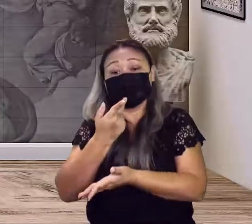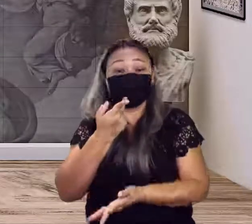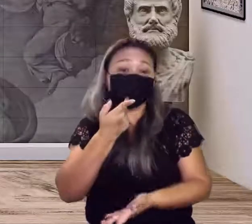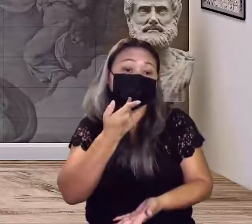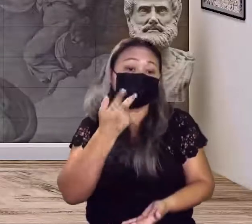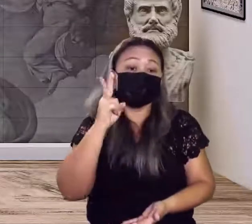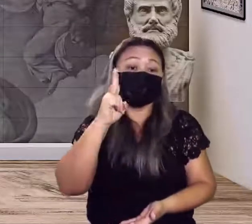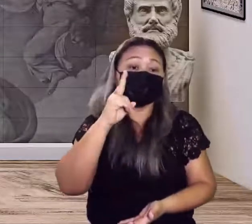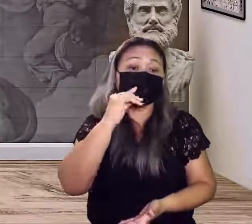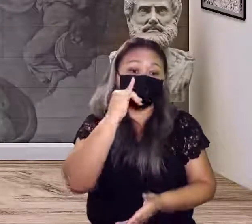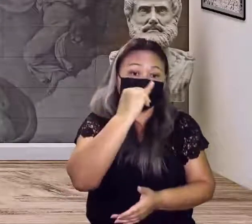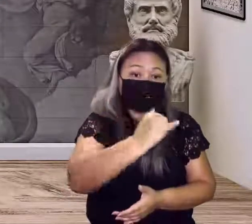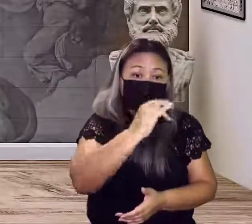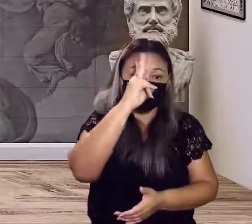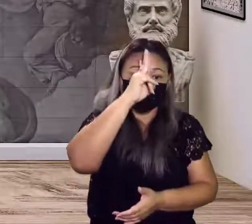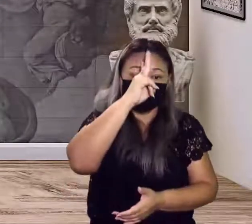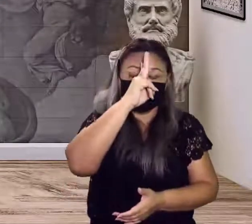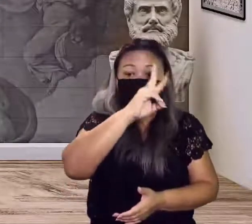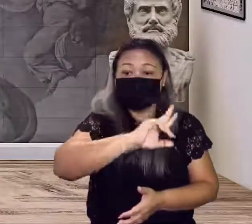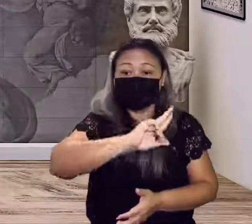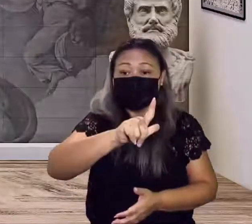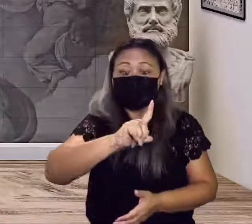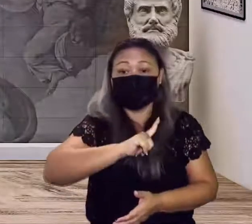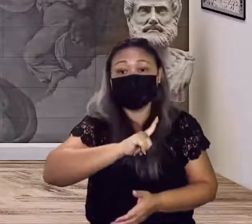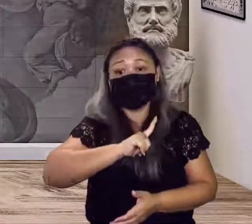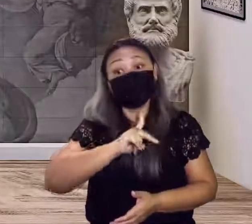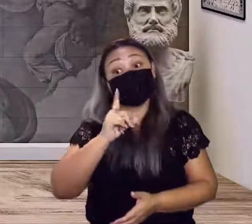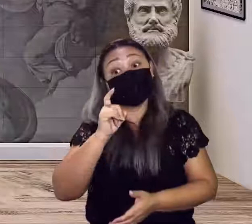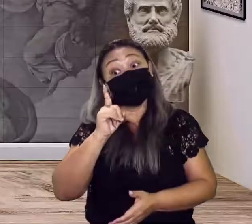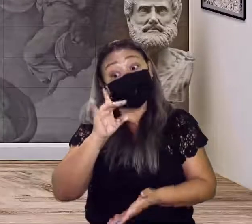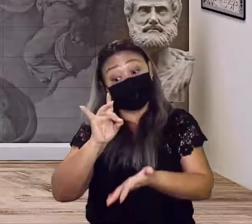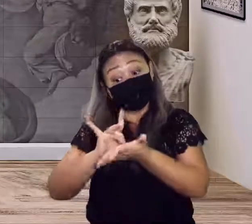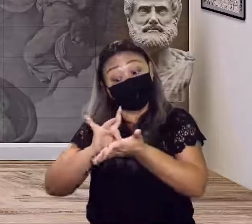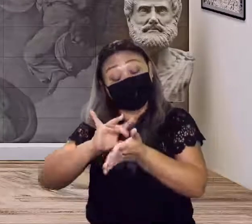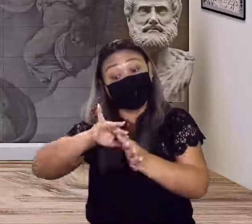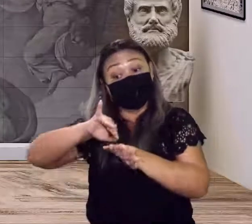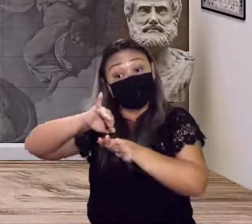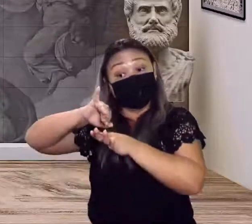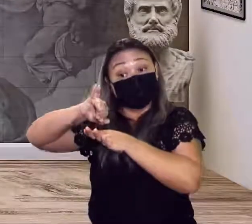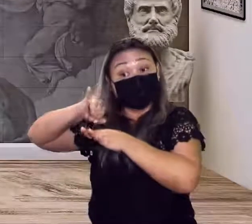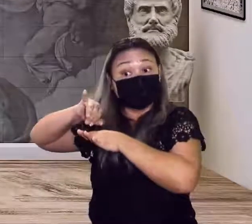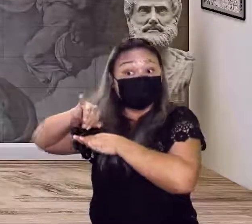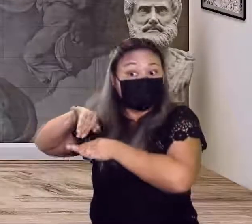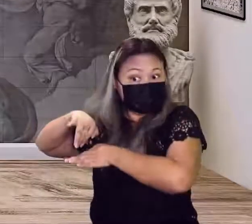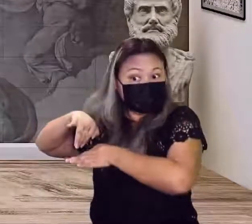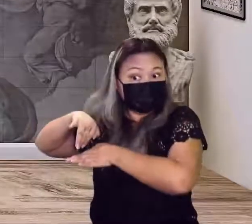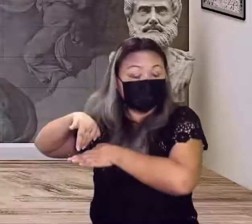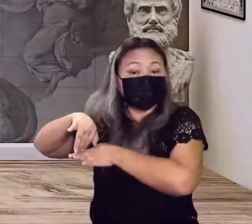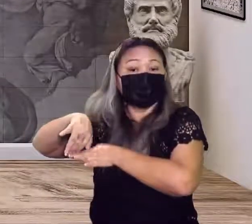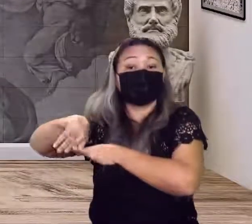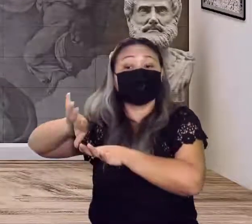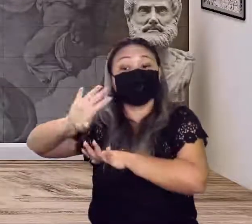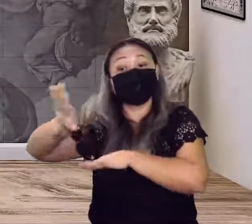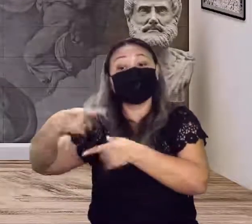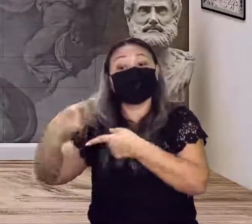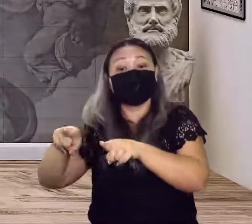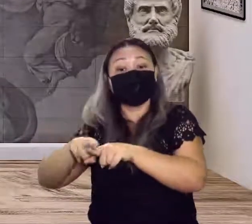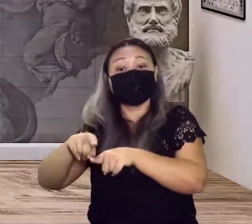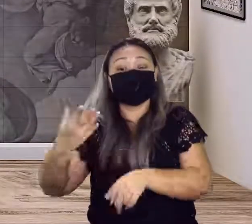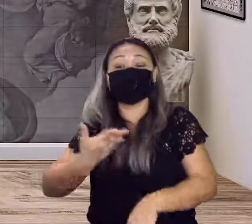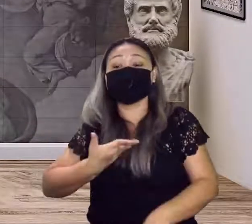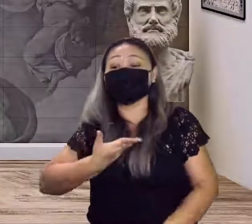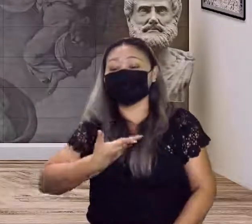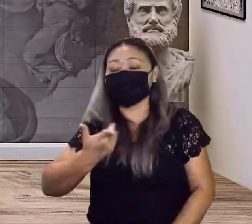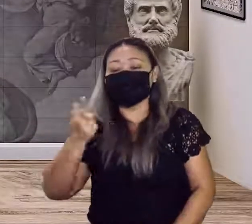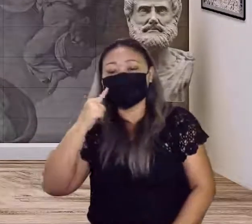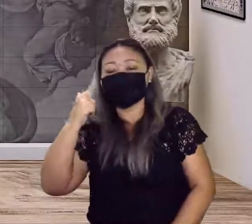história diferente. Aí eu deixo a verdade de lado por causa do financeiro. Às vezes pela amizade também, o seu